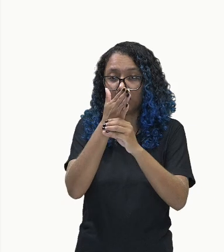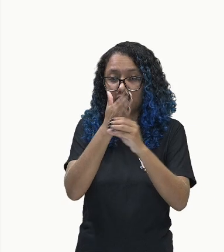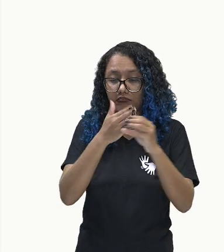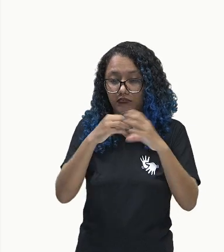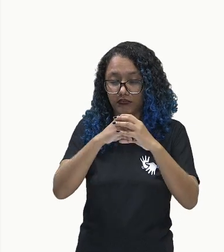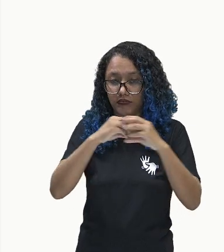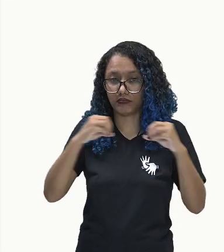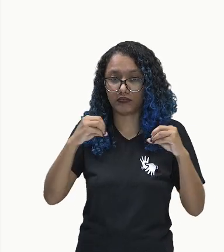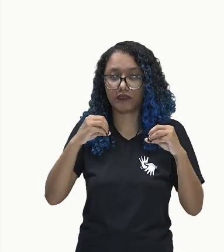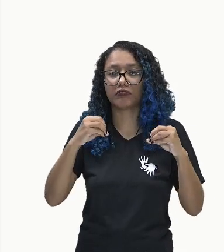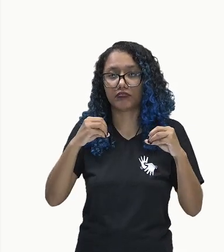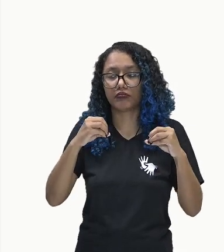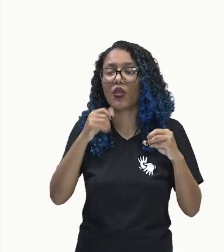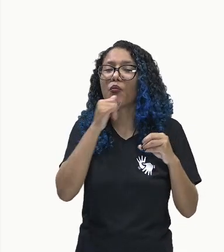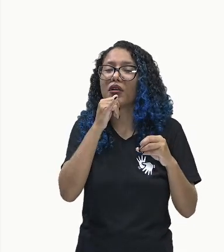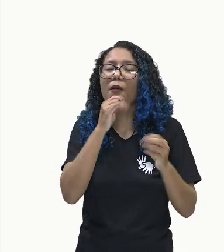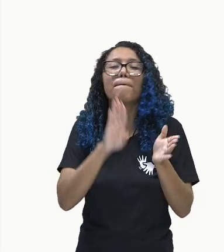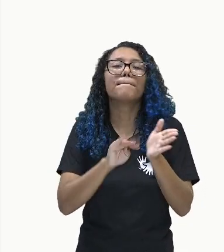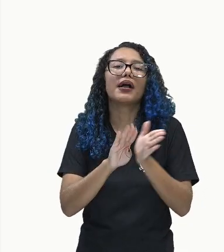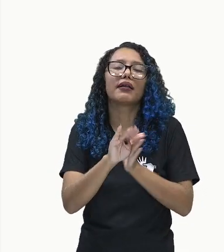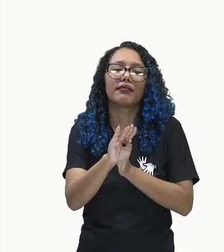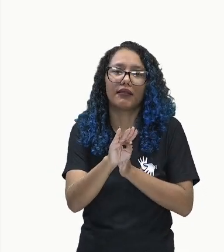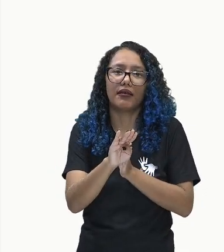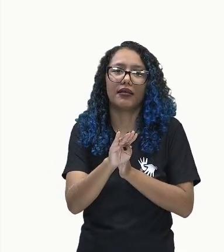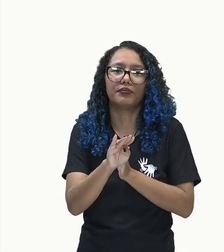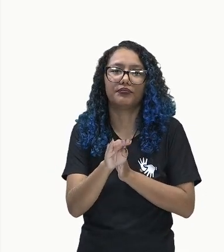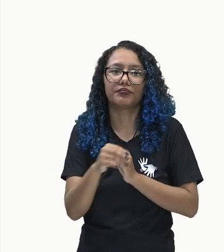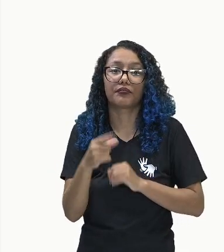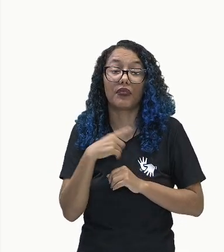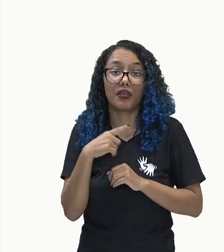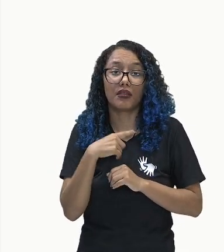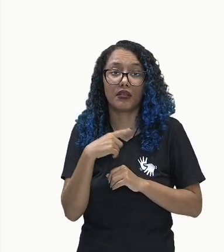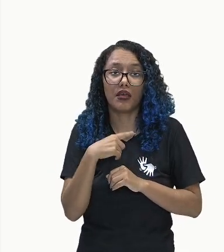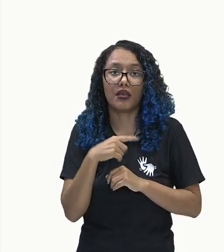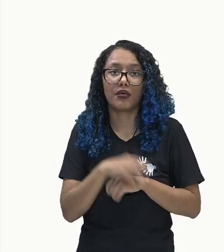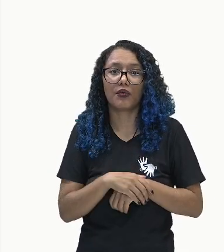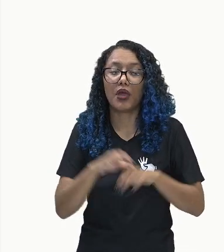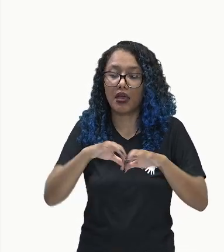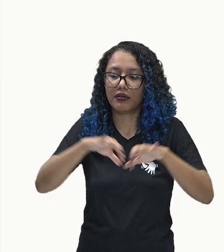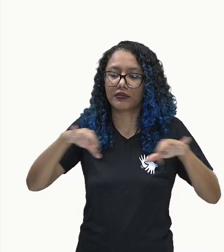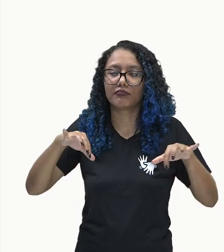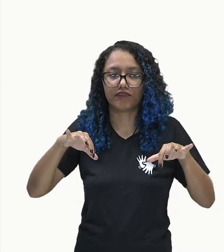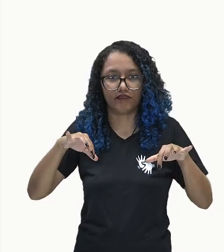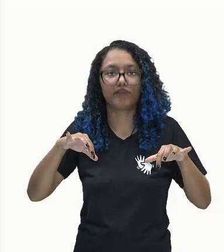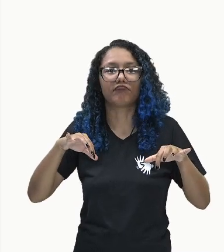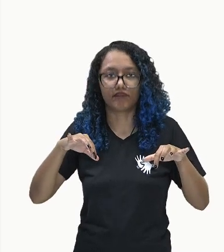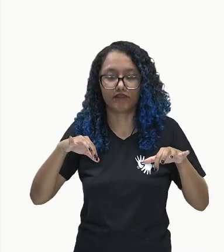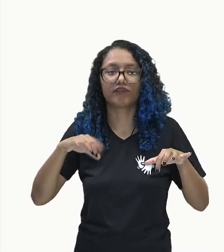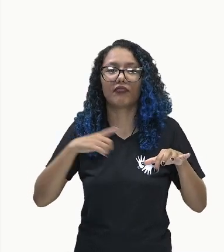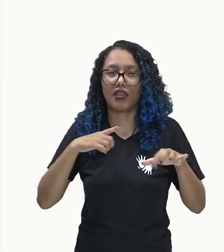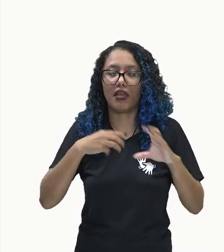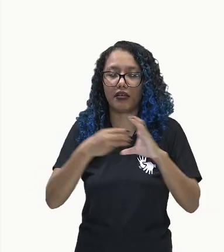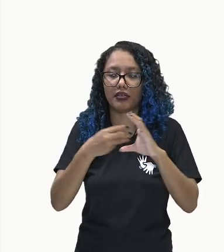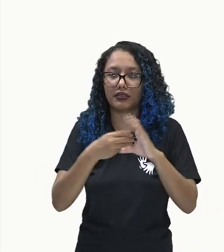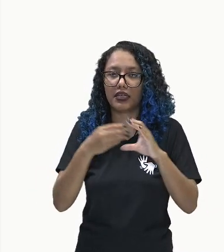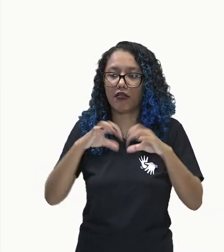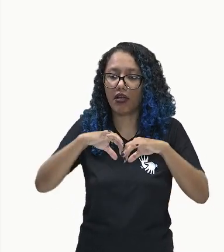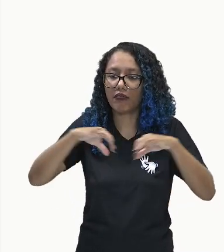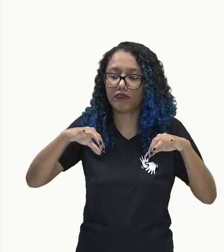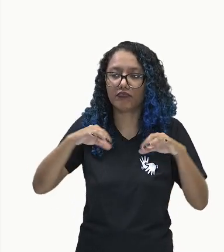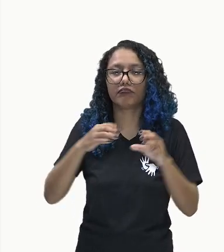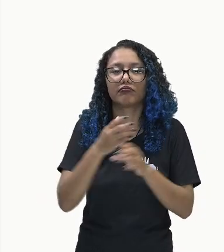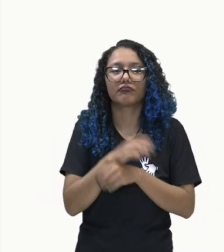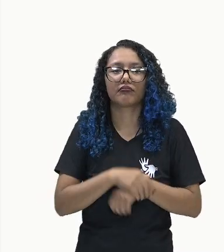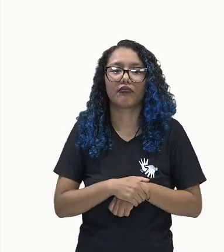do indivíduo. Por exemplo, as bactérias, elas fazem cisparidade, elas têm uma divisão celular da